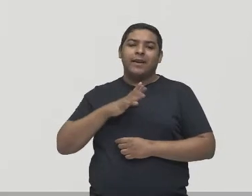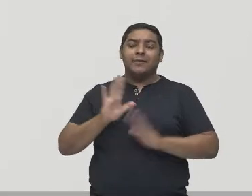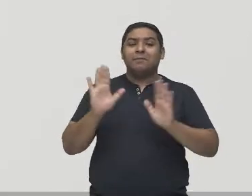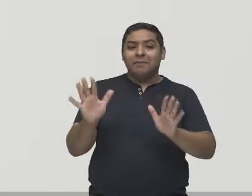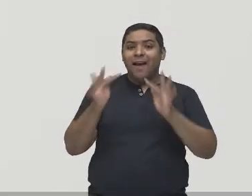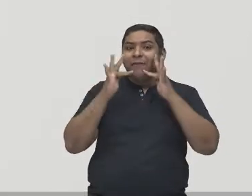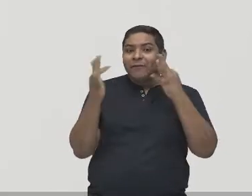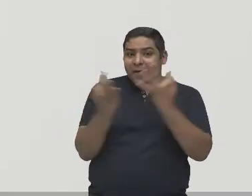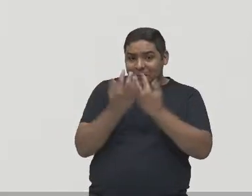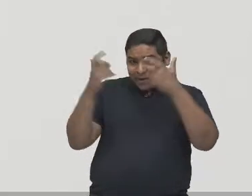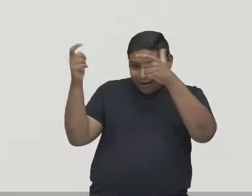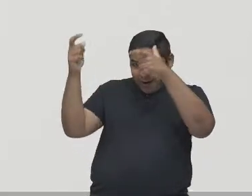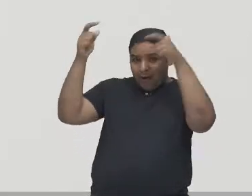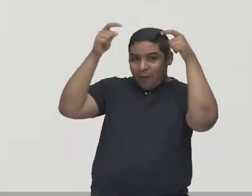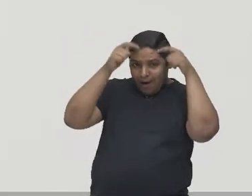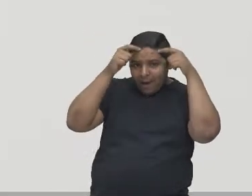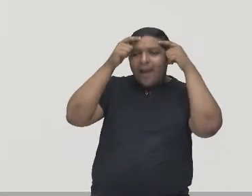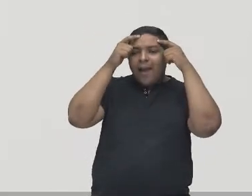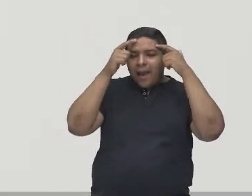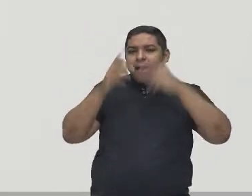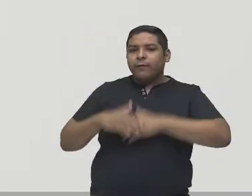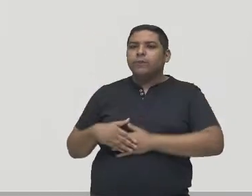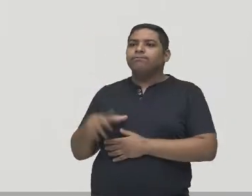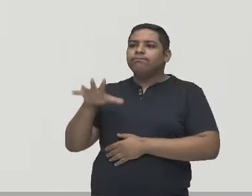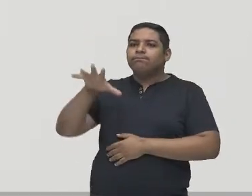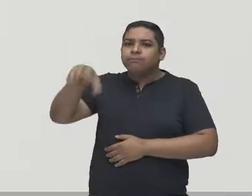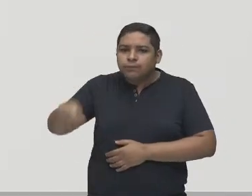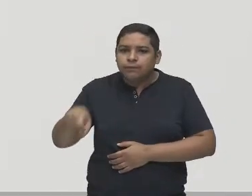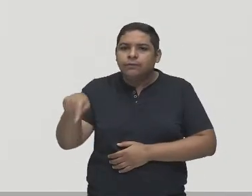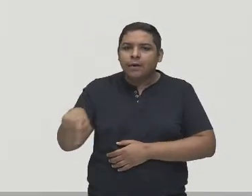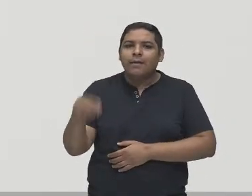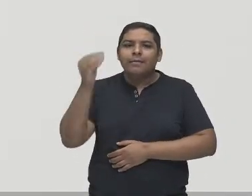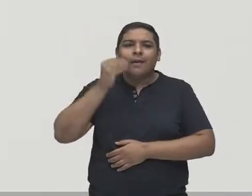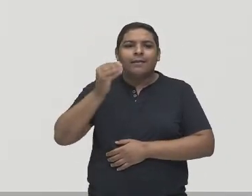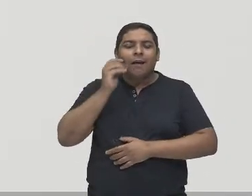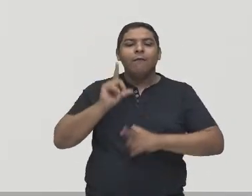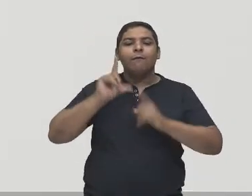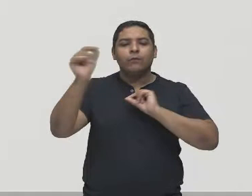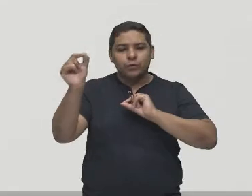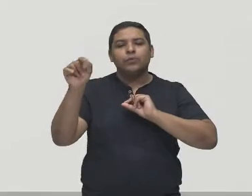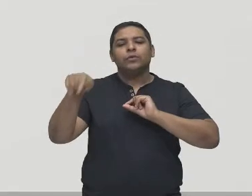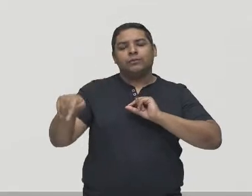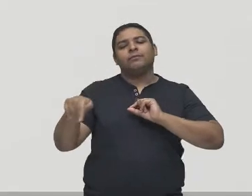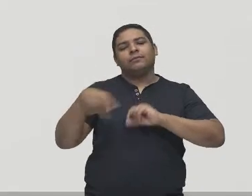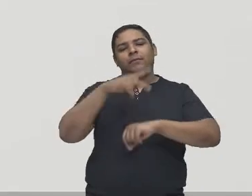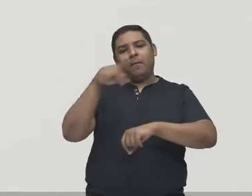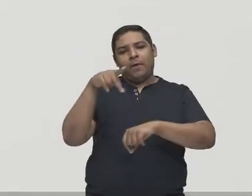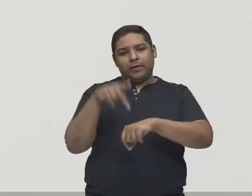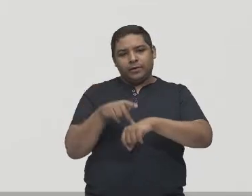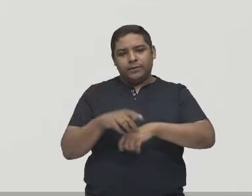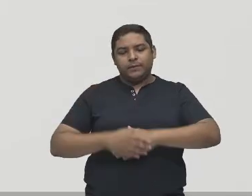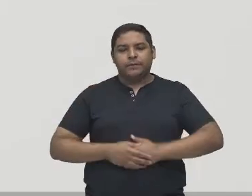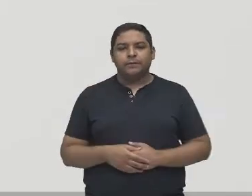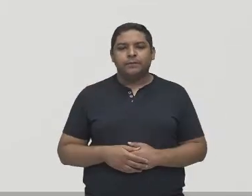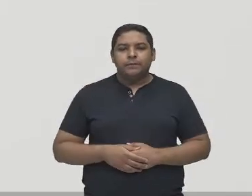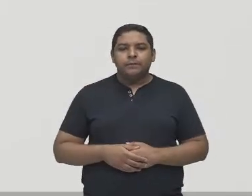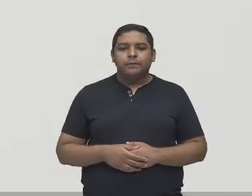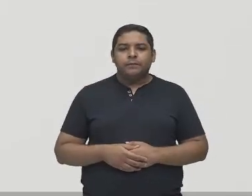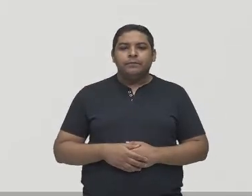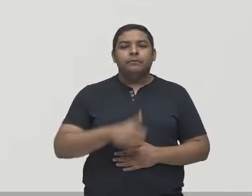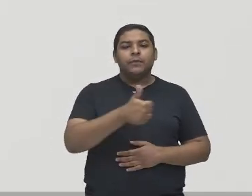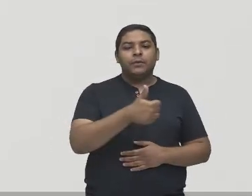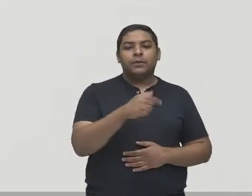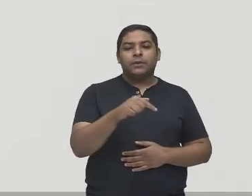tentava fugir do país. Isso aqui foi em 1791, ok? Então, eles vão ficar ali, mas eles vão